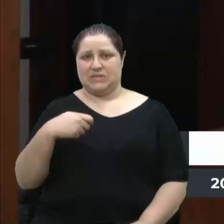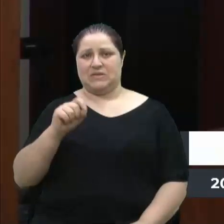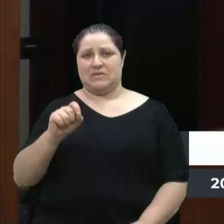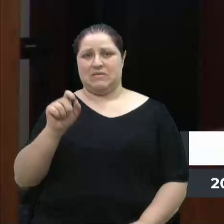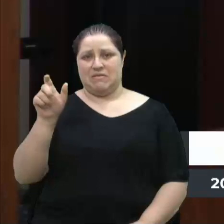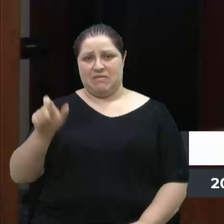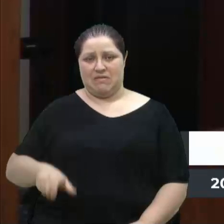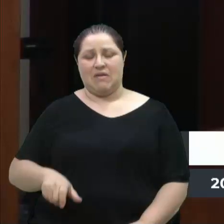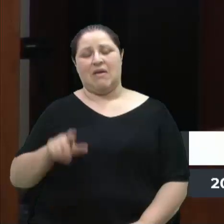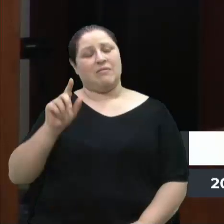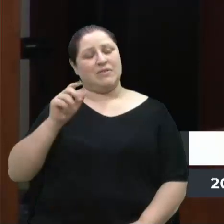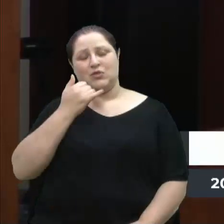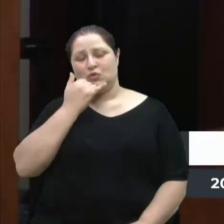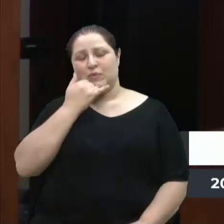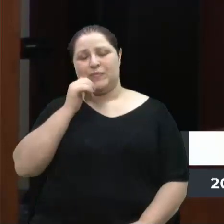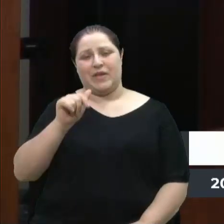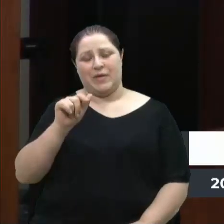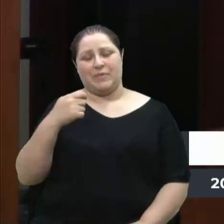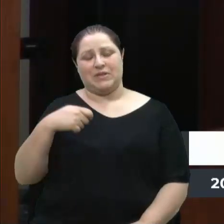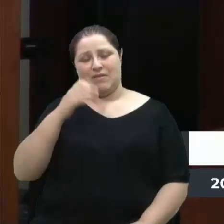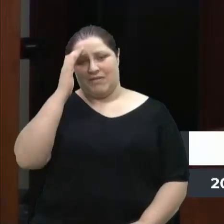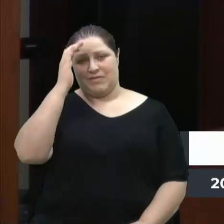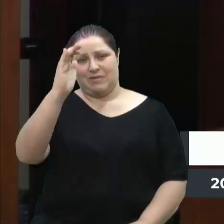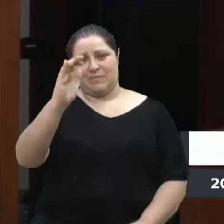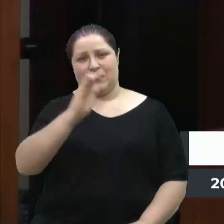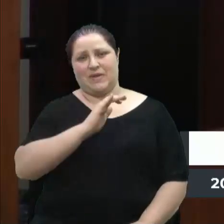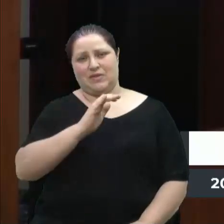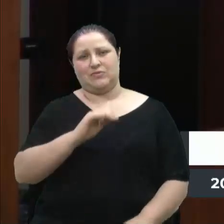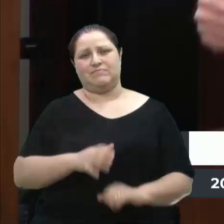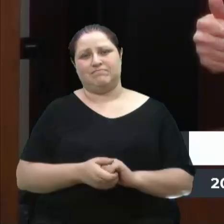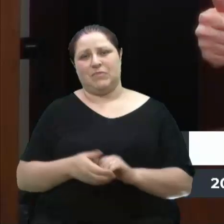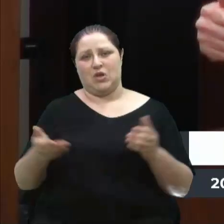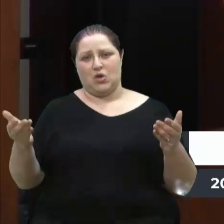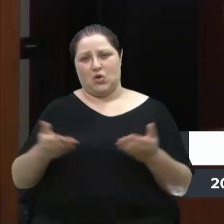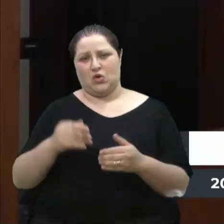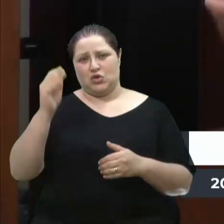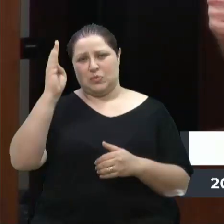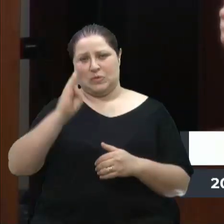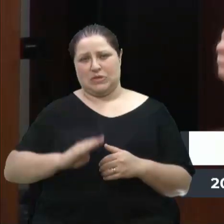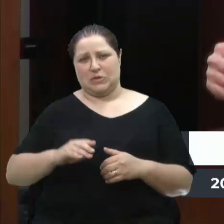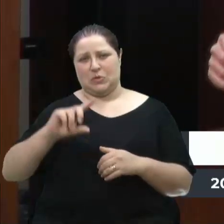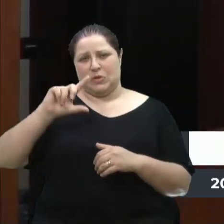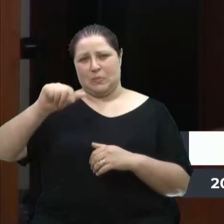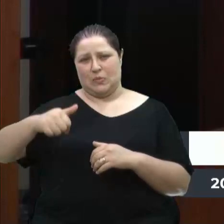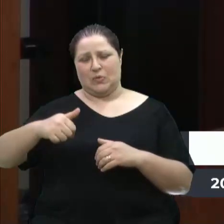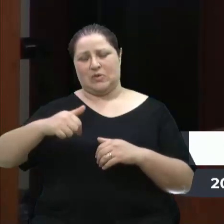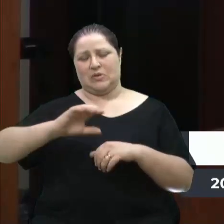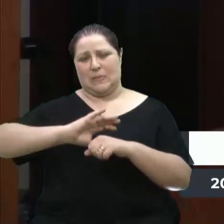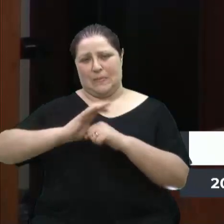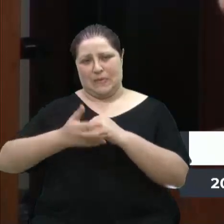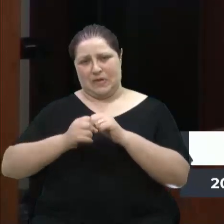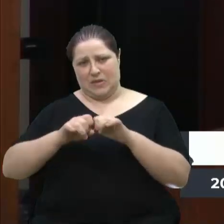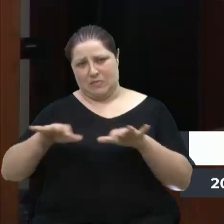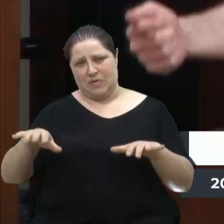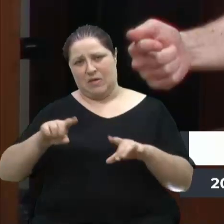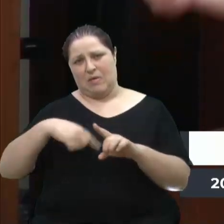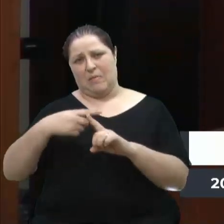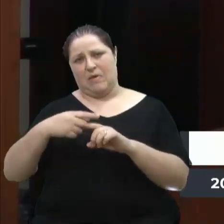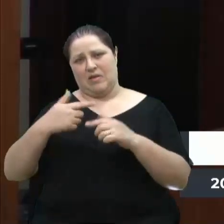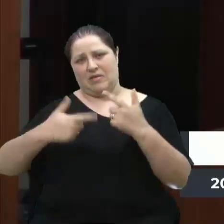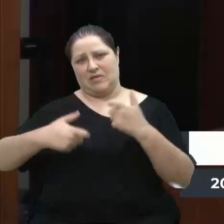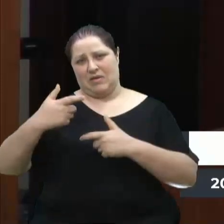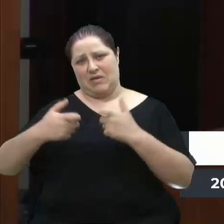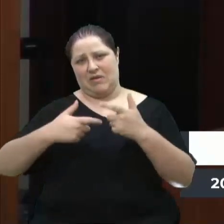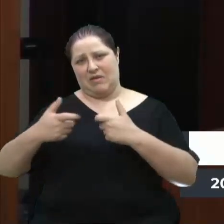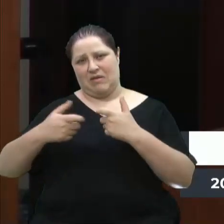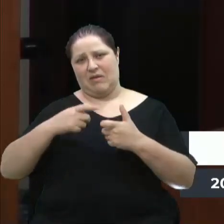ser respeitadas. Hoje, o Brasil passando por uma pandemia e por uma guerra, nós teremos deflação